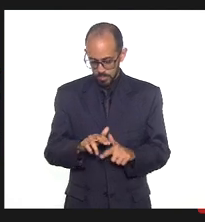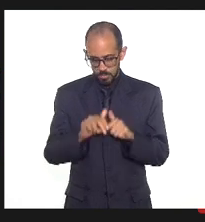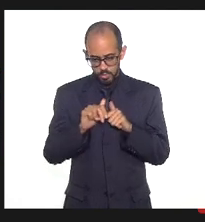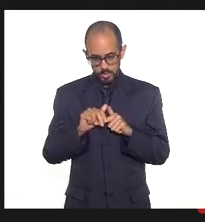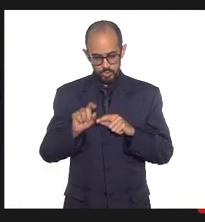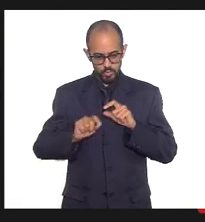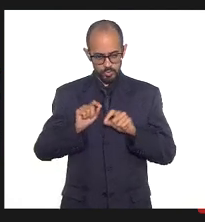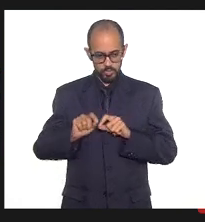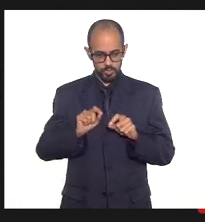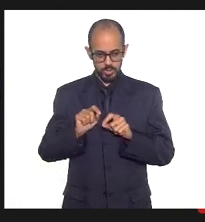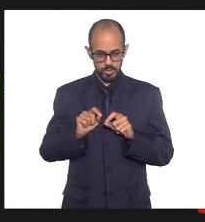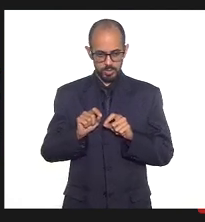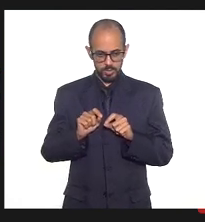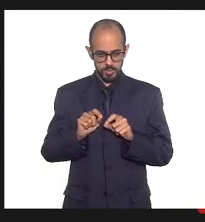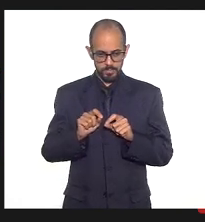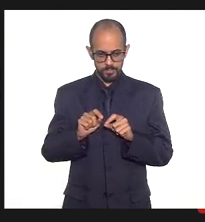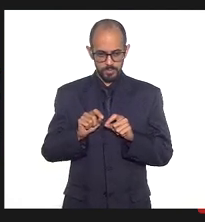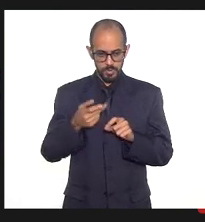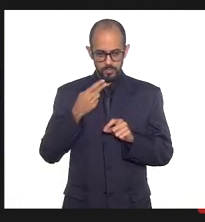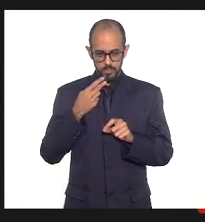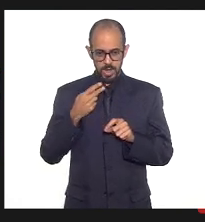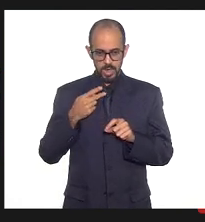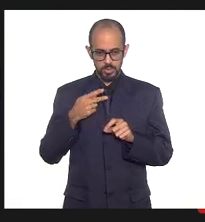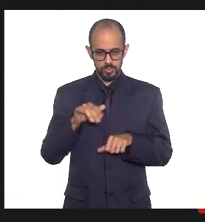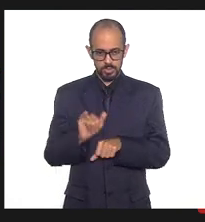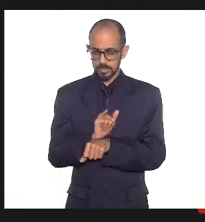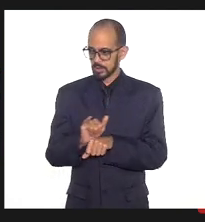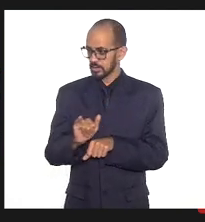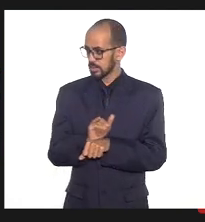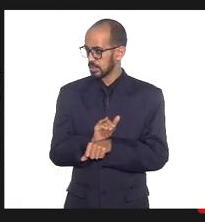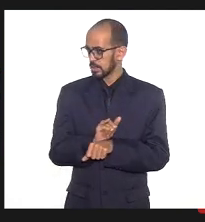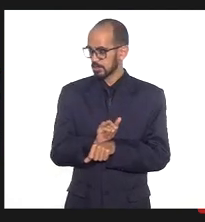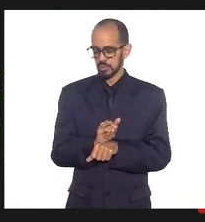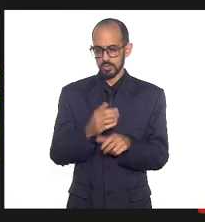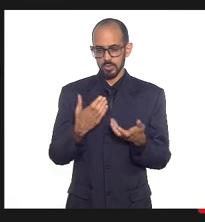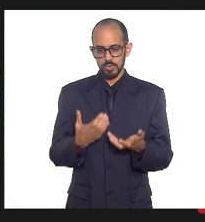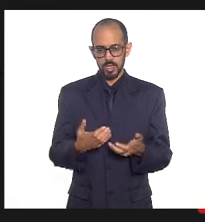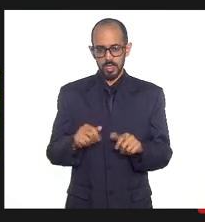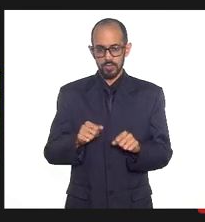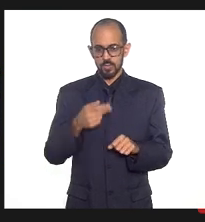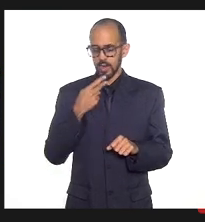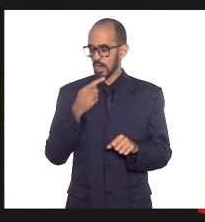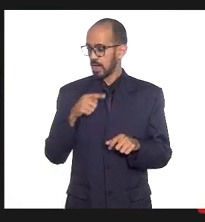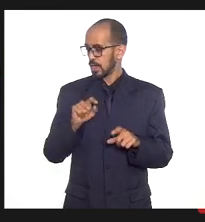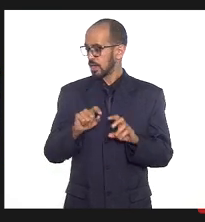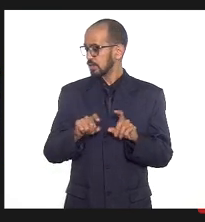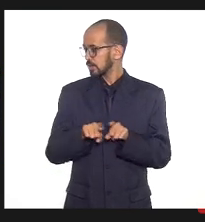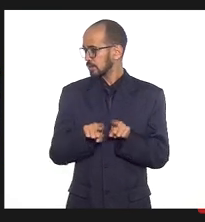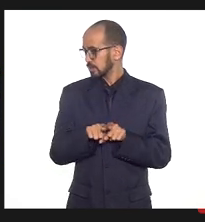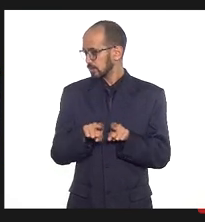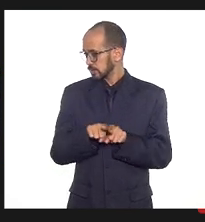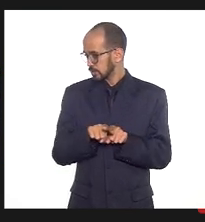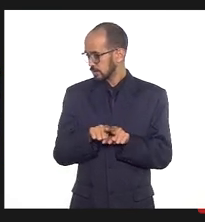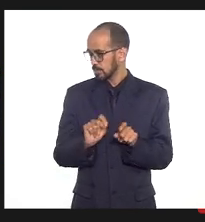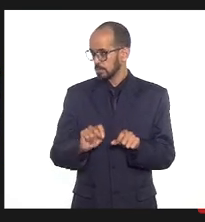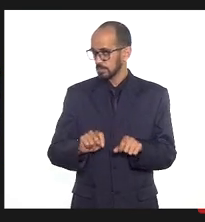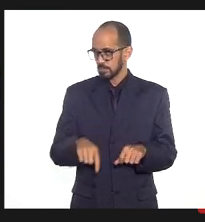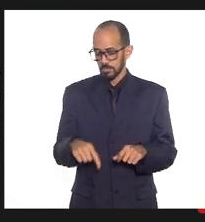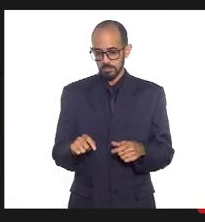Portanto, falando dos meios, eu queria pontuar que hoje em dia, com o avanço tecnológico, os meios